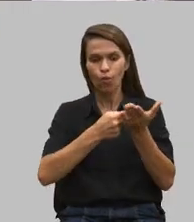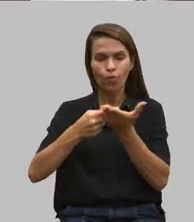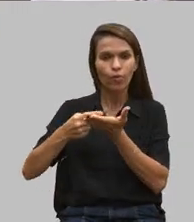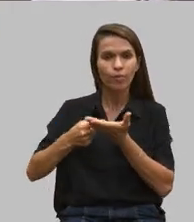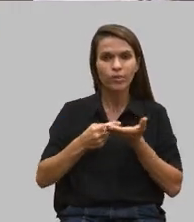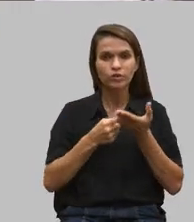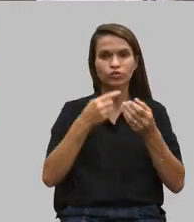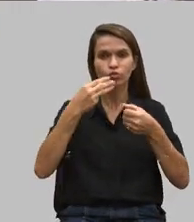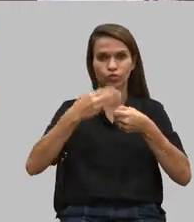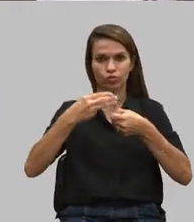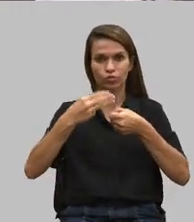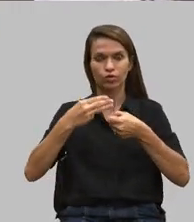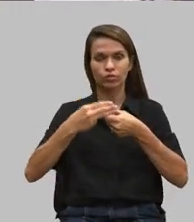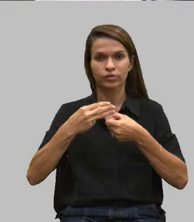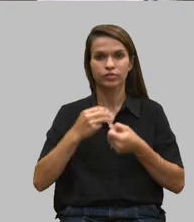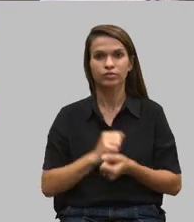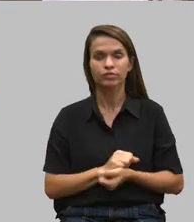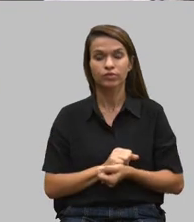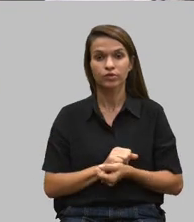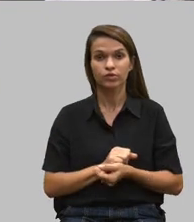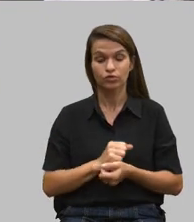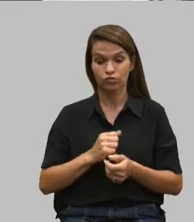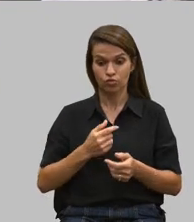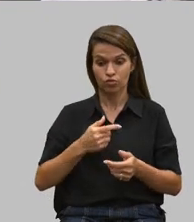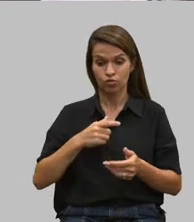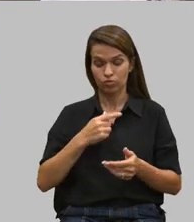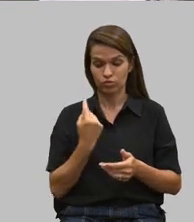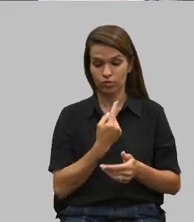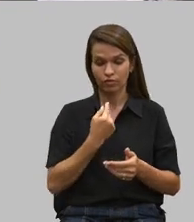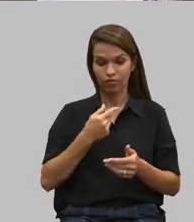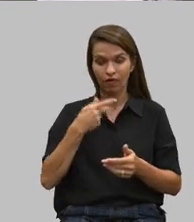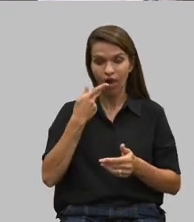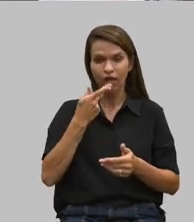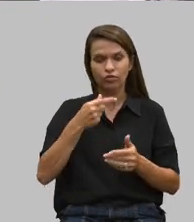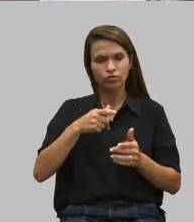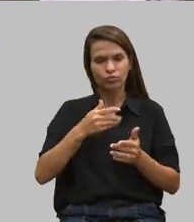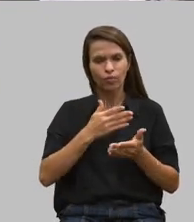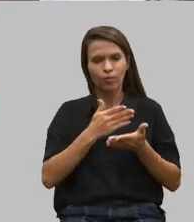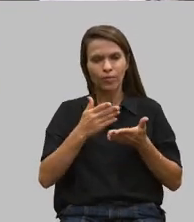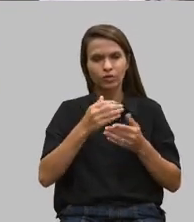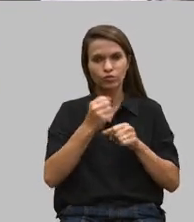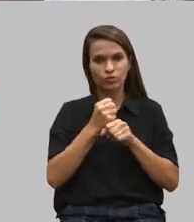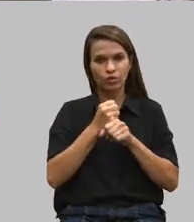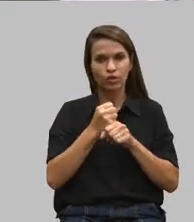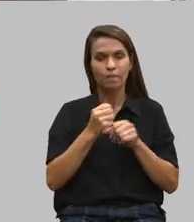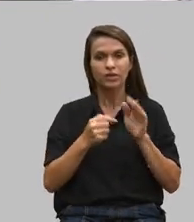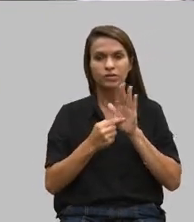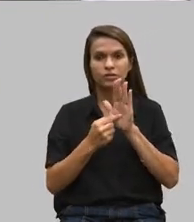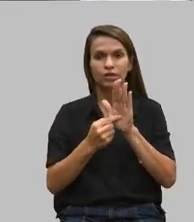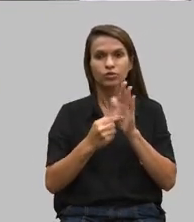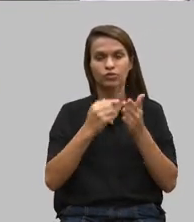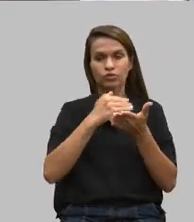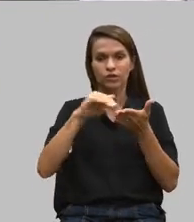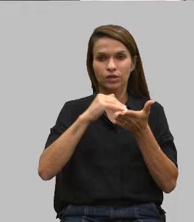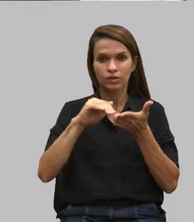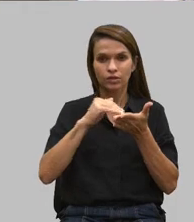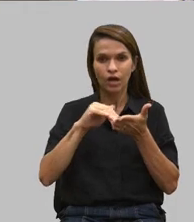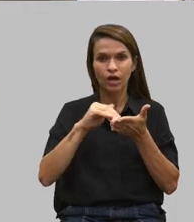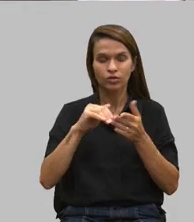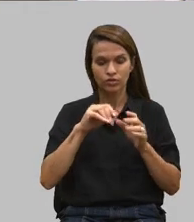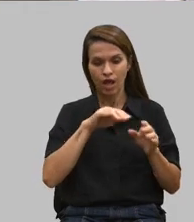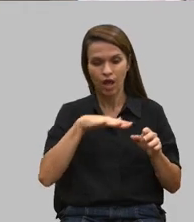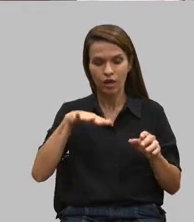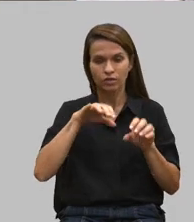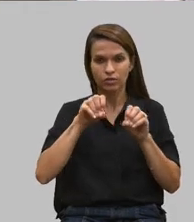foi isso que nós dizemos no no início do ano quando apresentamos os secretários municipais de educação o projeto Miguelinho para